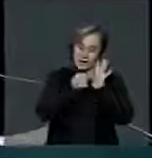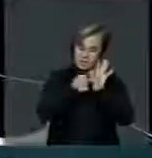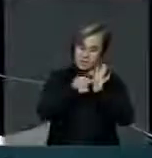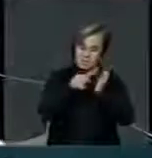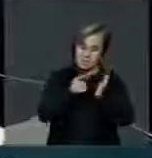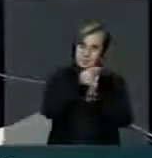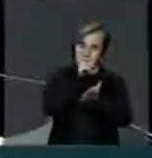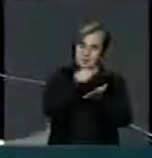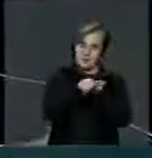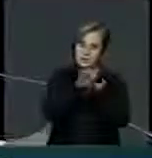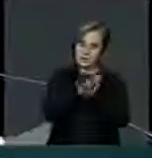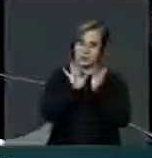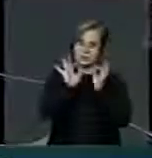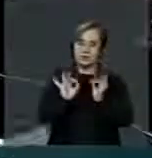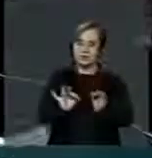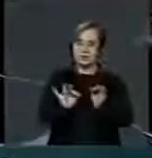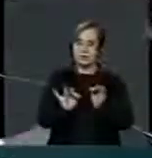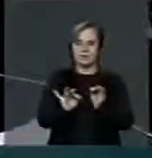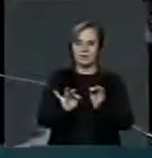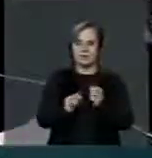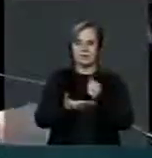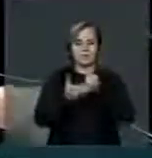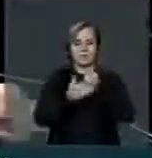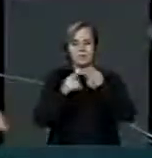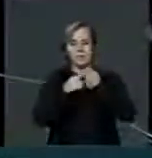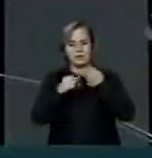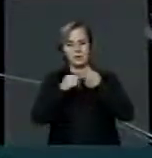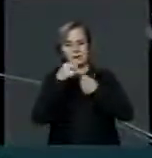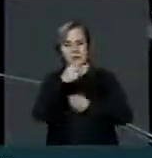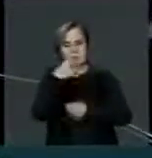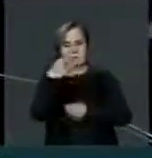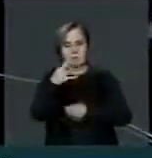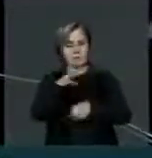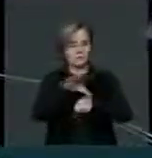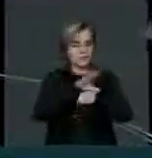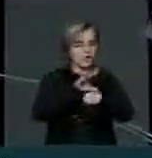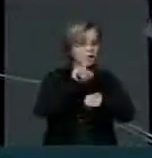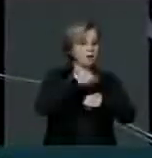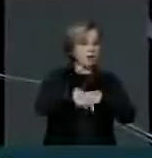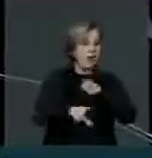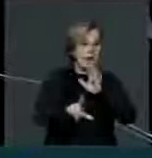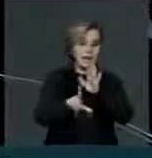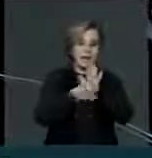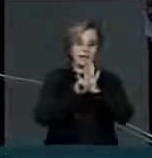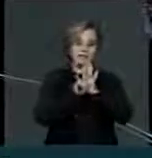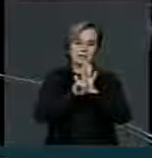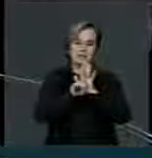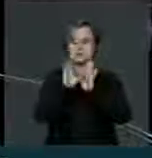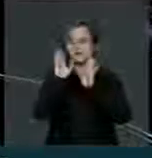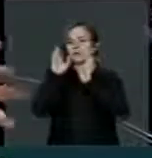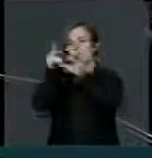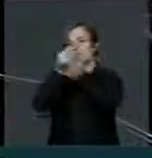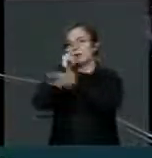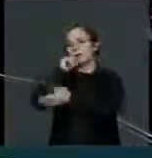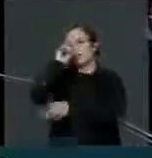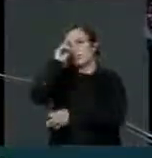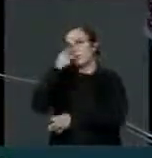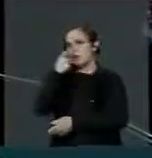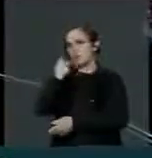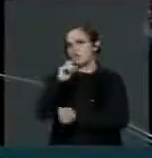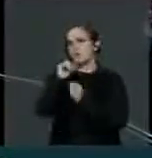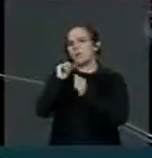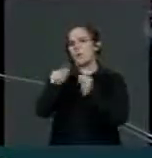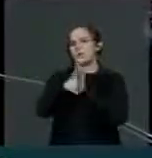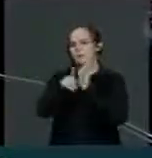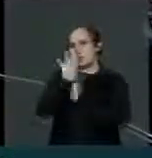no parágrafo 1º que é de acordo com o artigo 24 da Constituição Federal, que é lei. Então não é, como a senhora disse, uma prerrogativa do